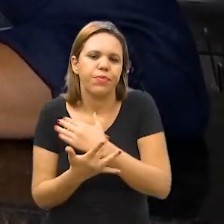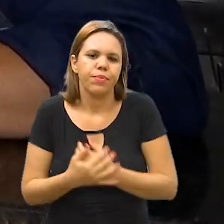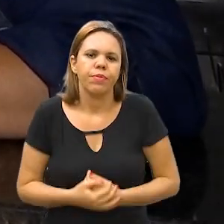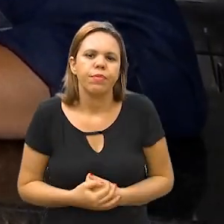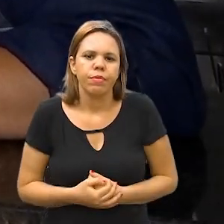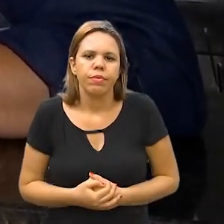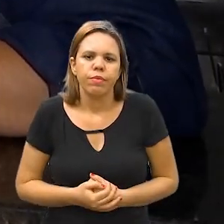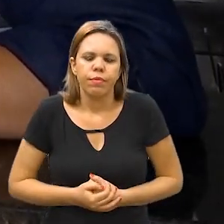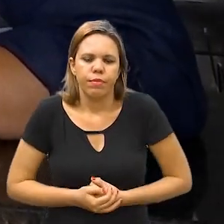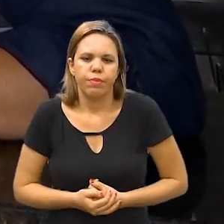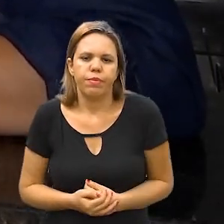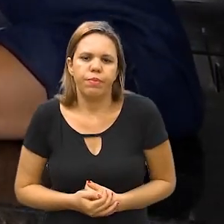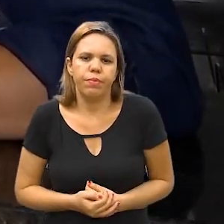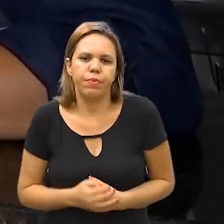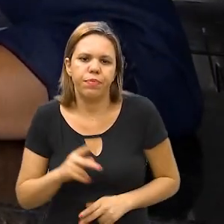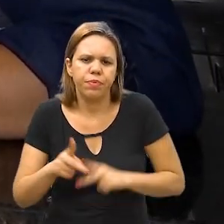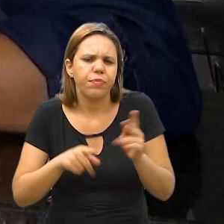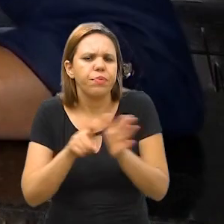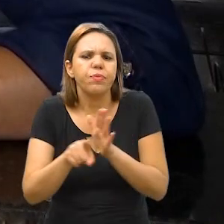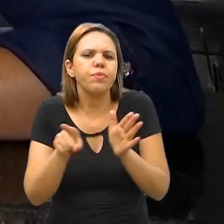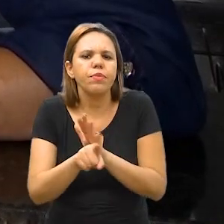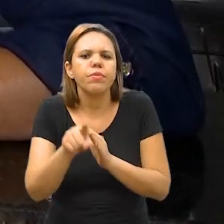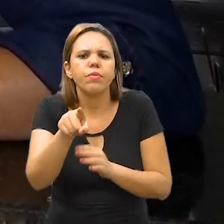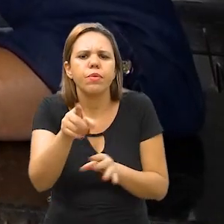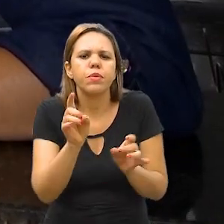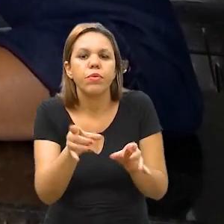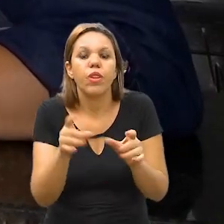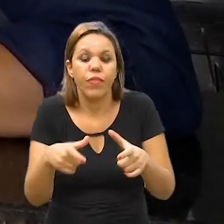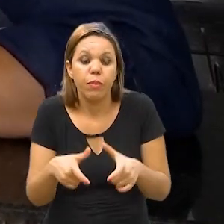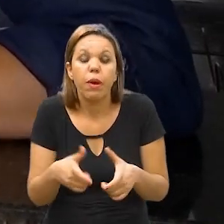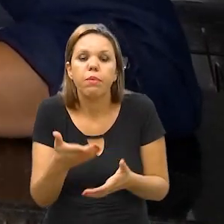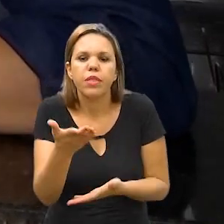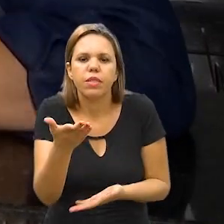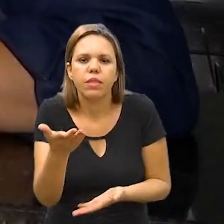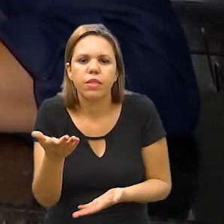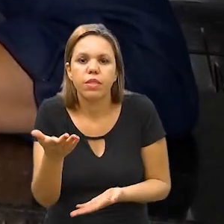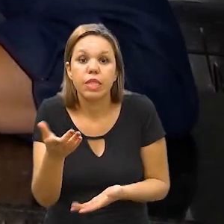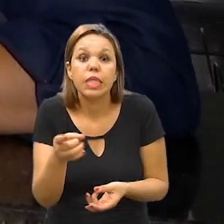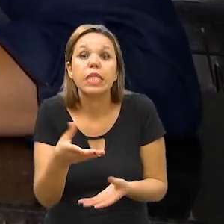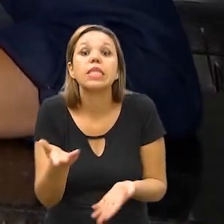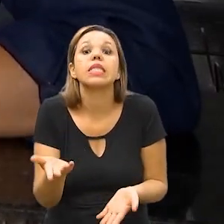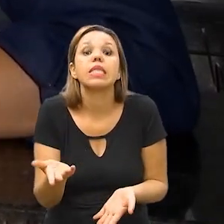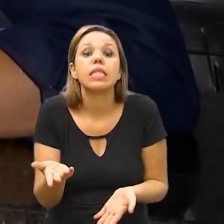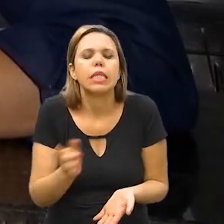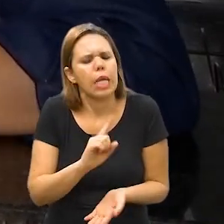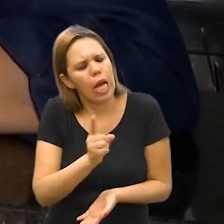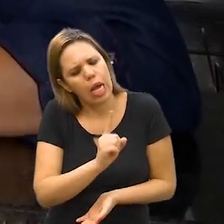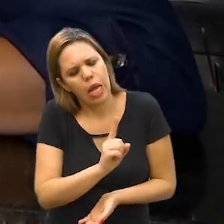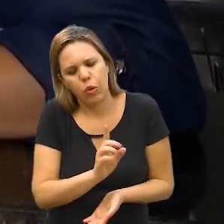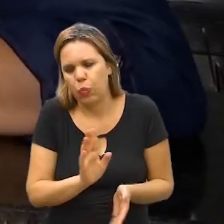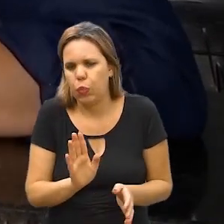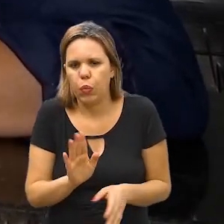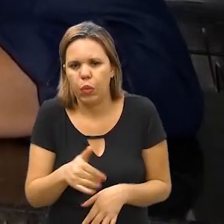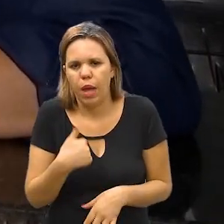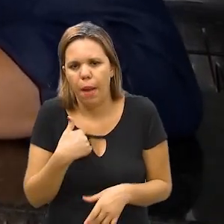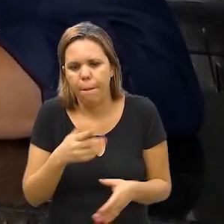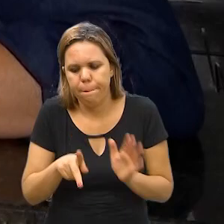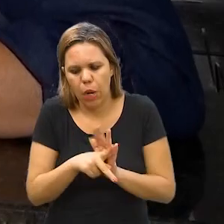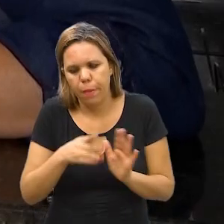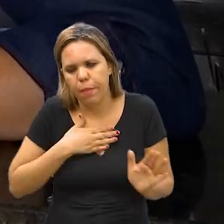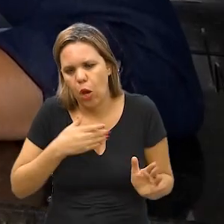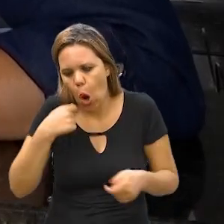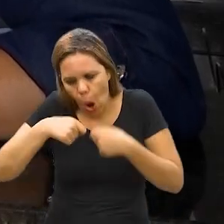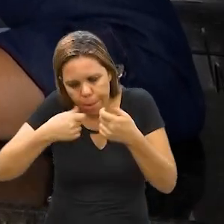sociais. E aí o pessoal perguntou, você vende marmita? Ah, você tá vendendo, Ná? Eu falei, não, é minhas marmitas,